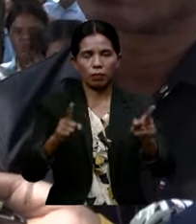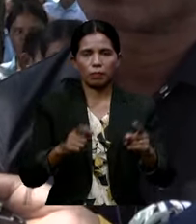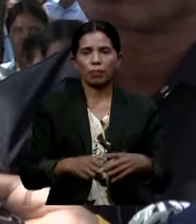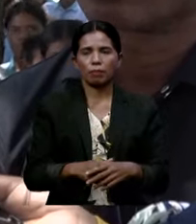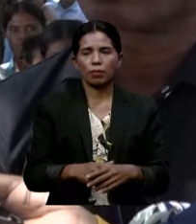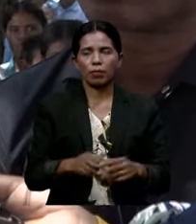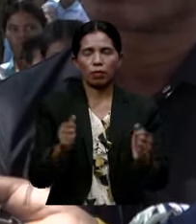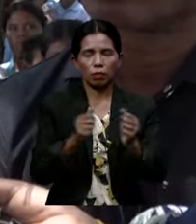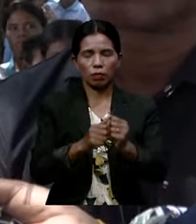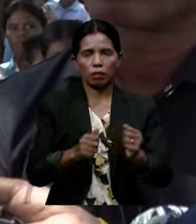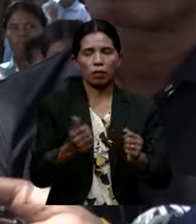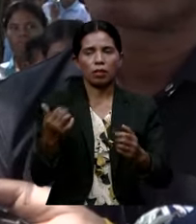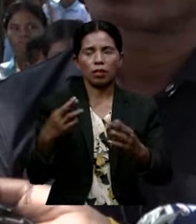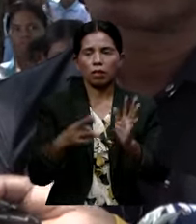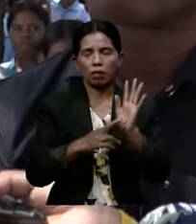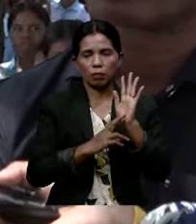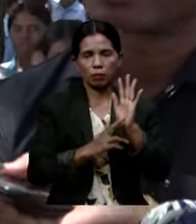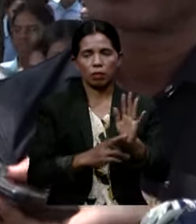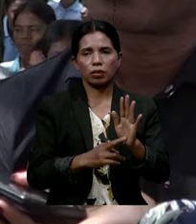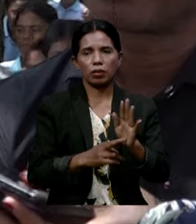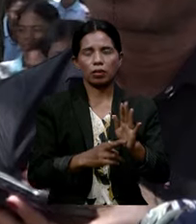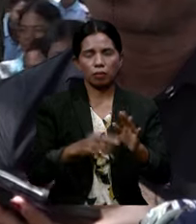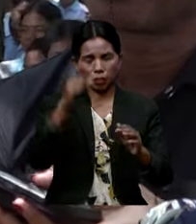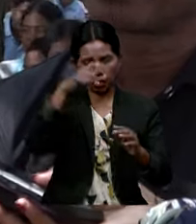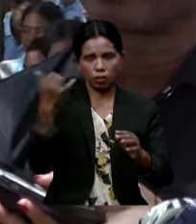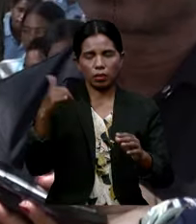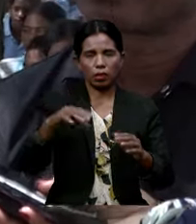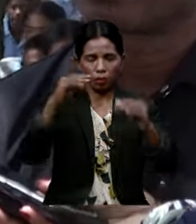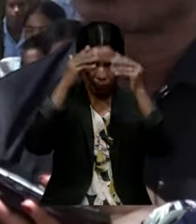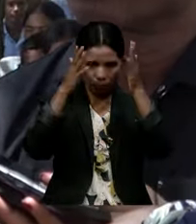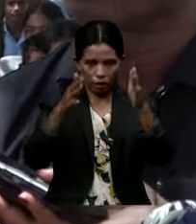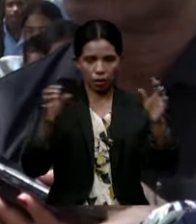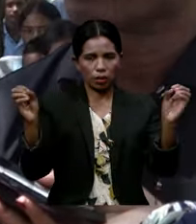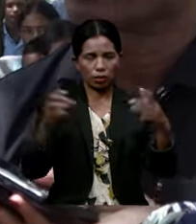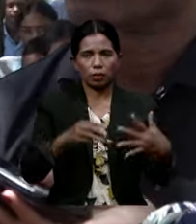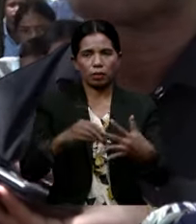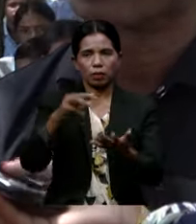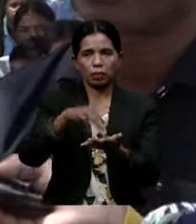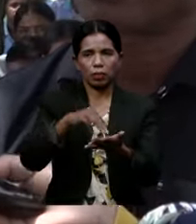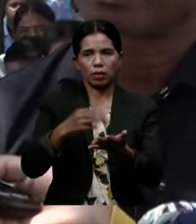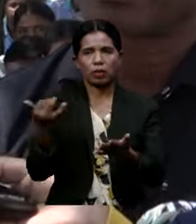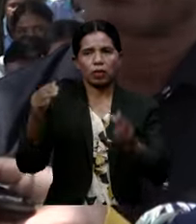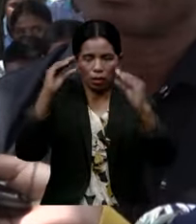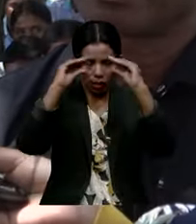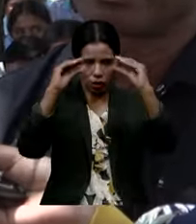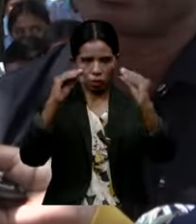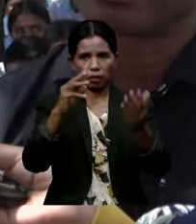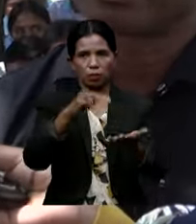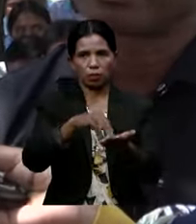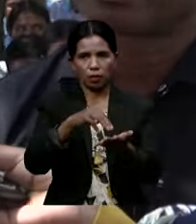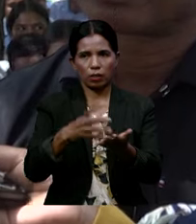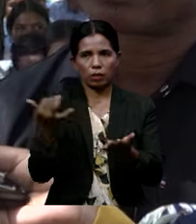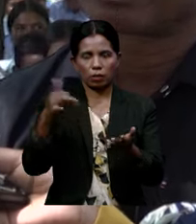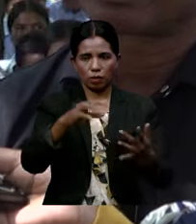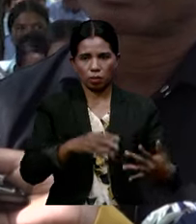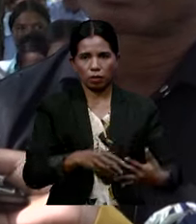o meus também aqui, Sira Zera situação, né? Ou se o professor Sira vem a Klaus, específico matéria, mas Sira Hanori, matéria Sira bem